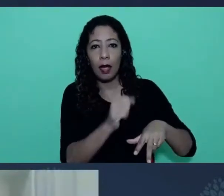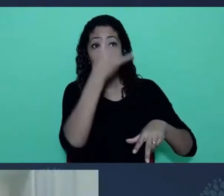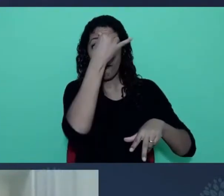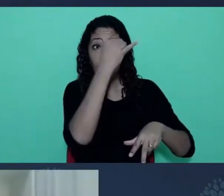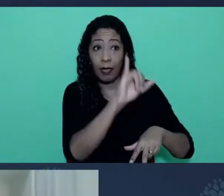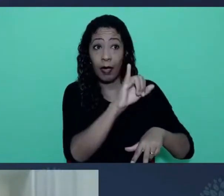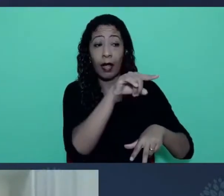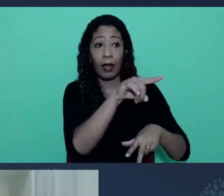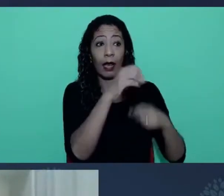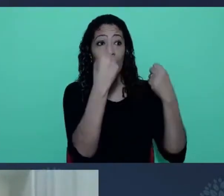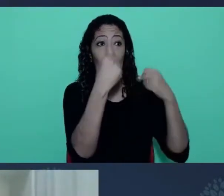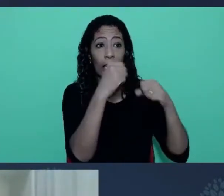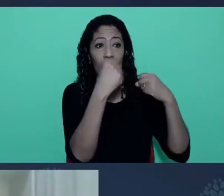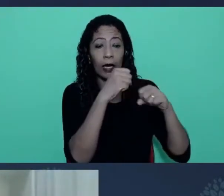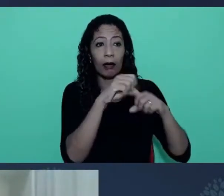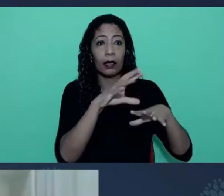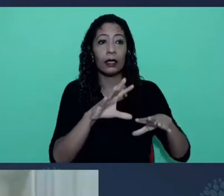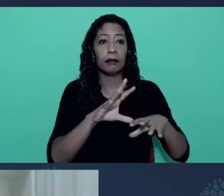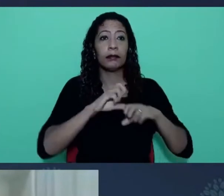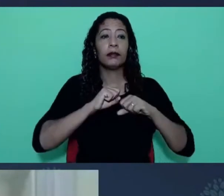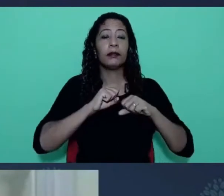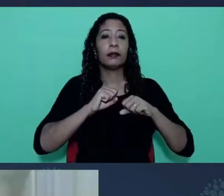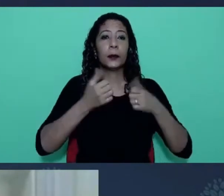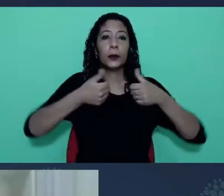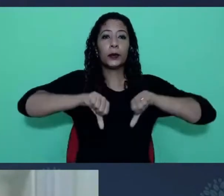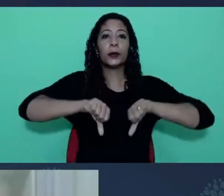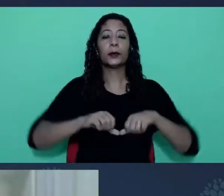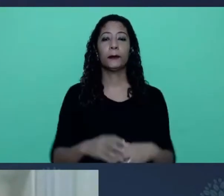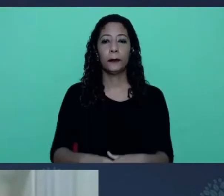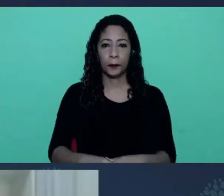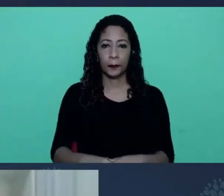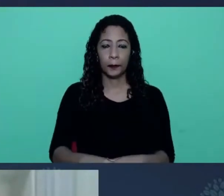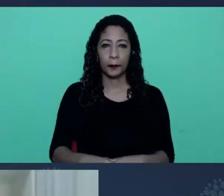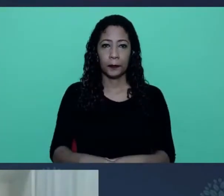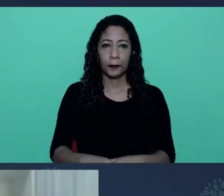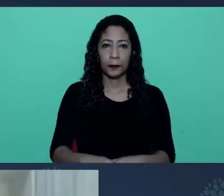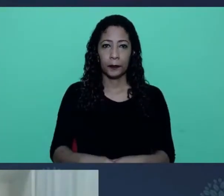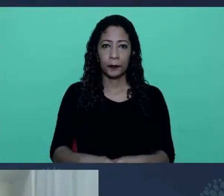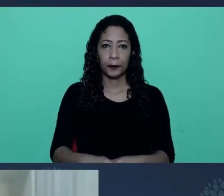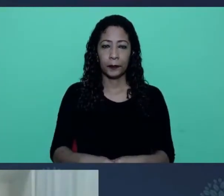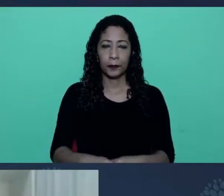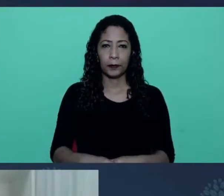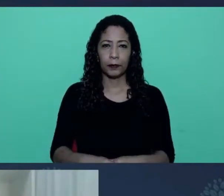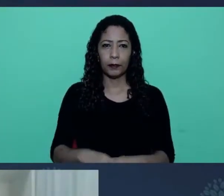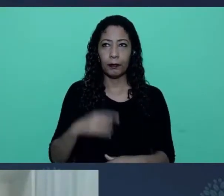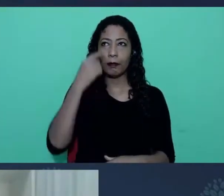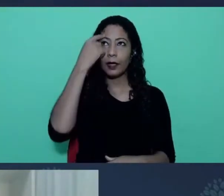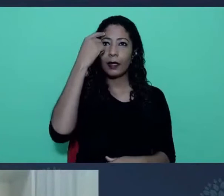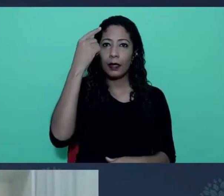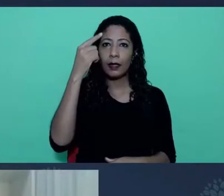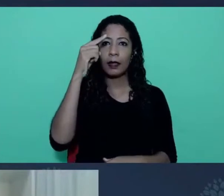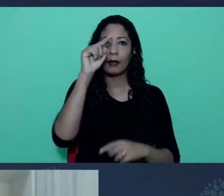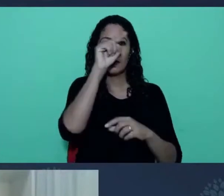intercorrências durante o atendimento? Perfeito, Mariane. Então, lembra que eu coloquei lá naquele